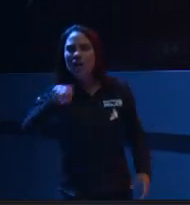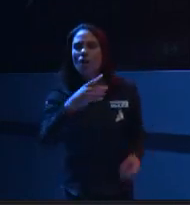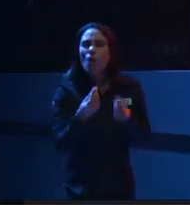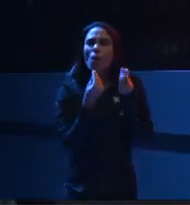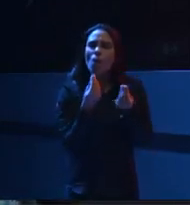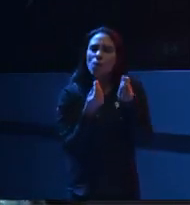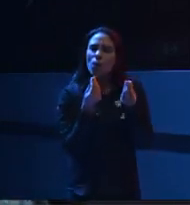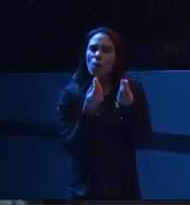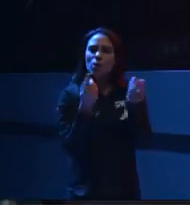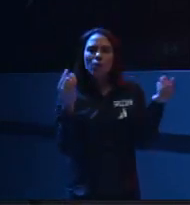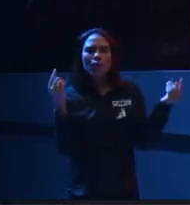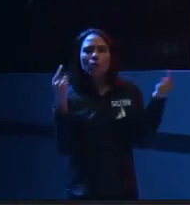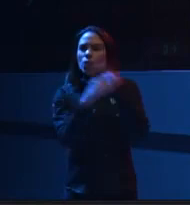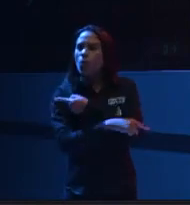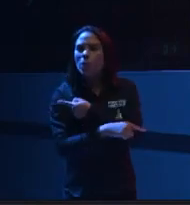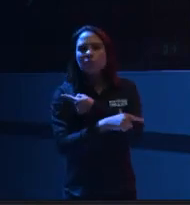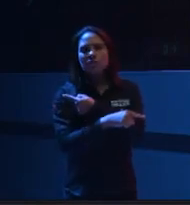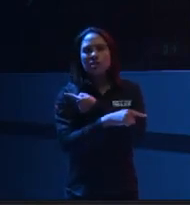fala